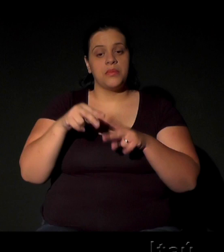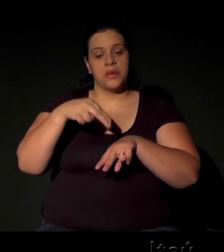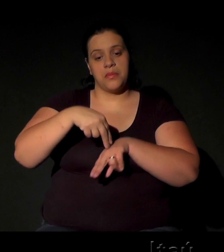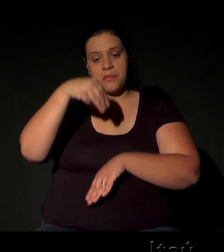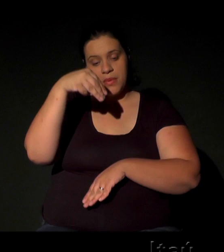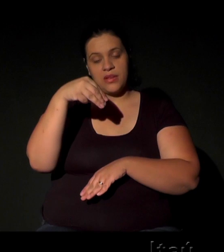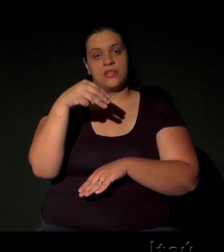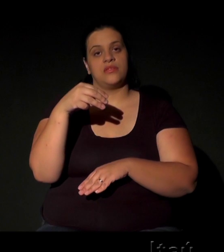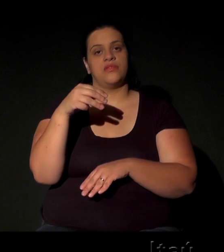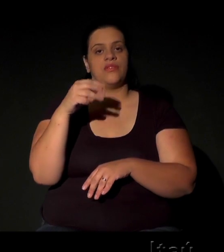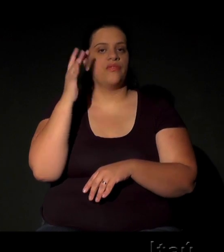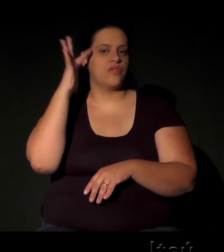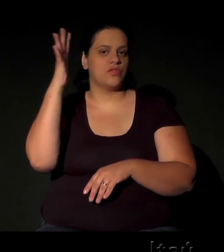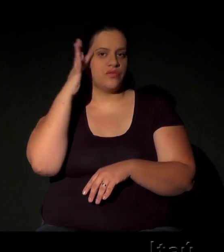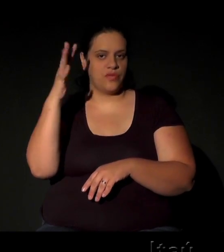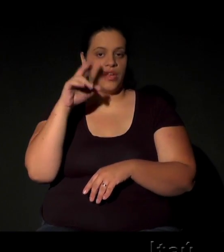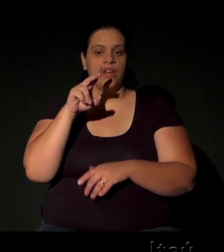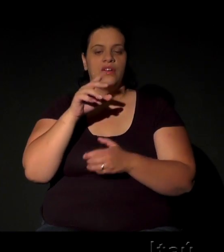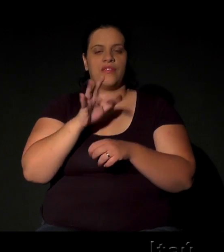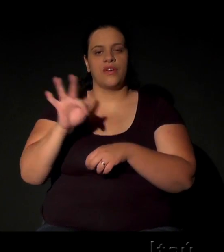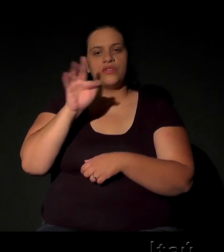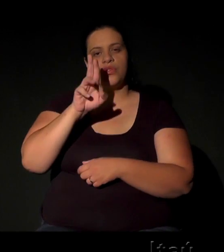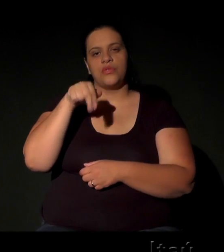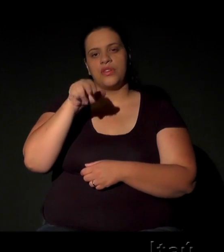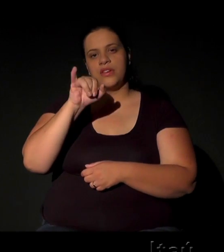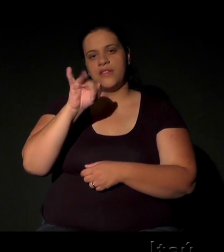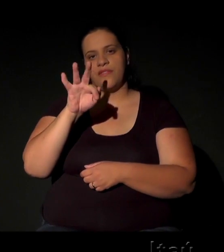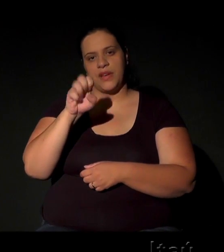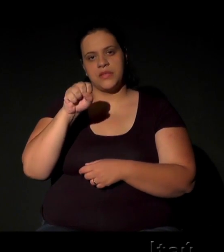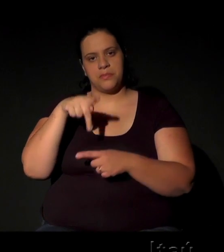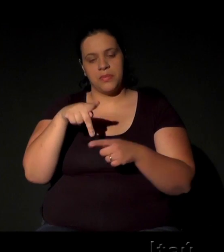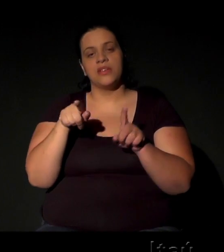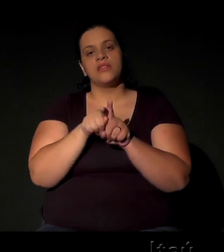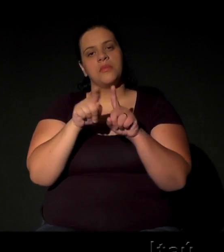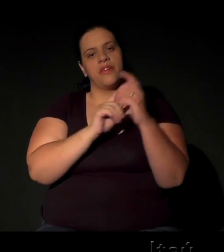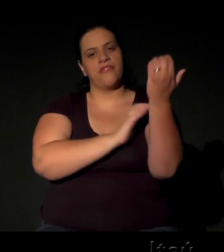feminista Negra agora cham Ivana